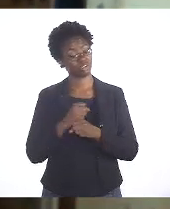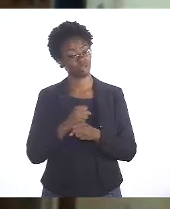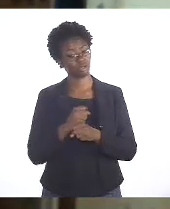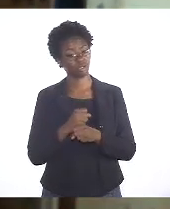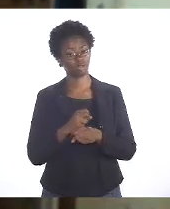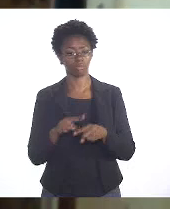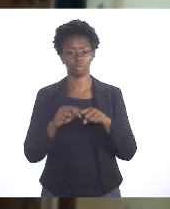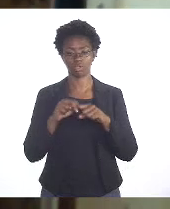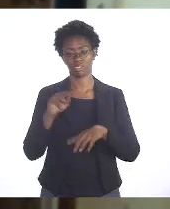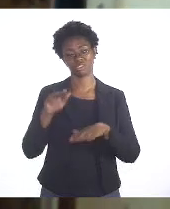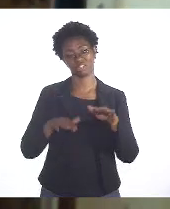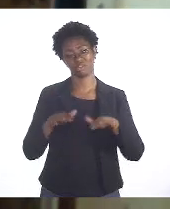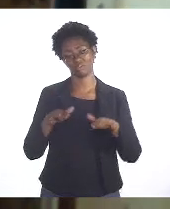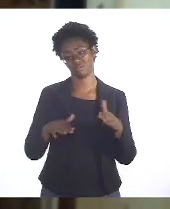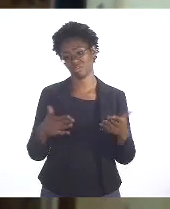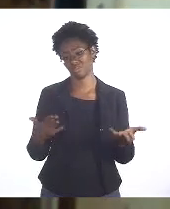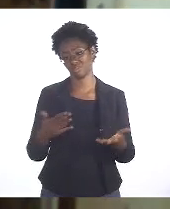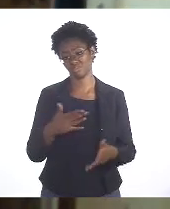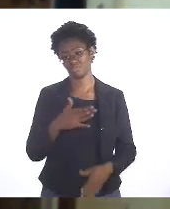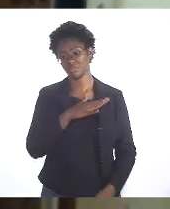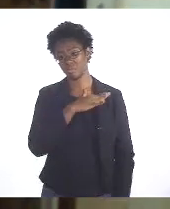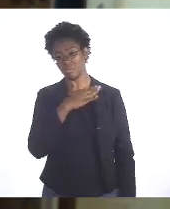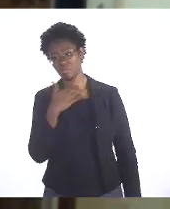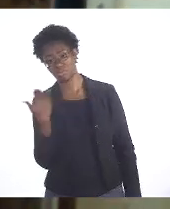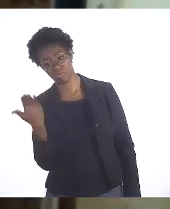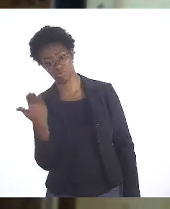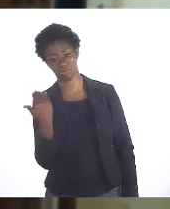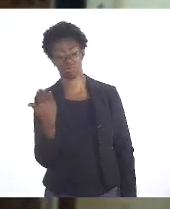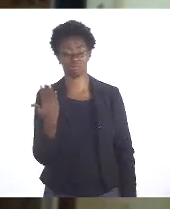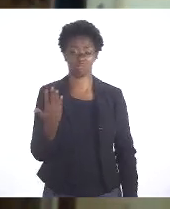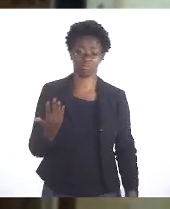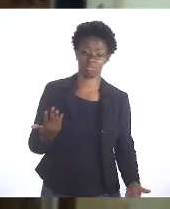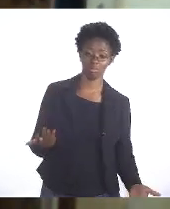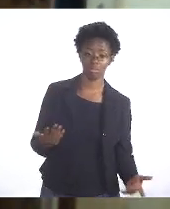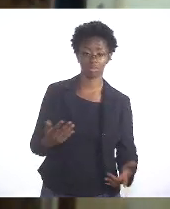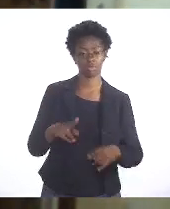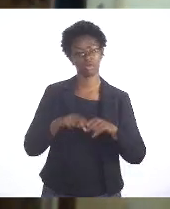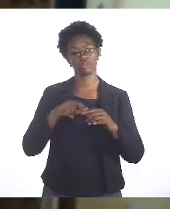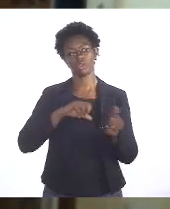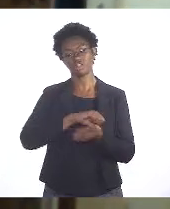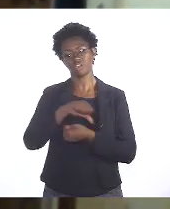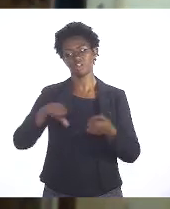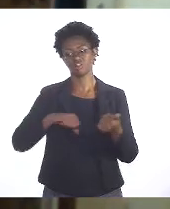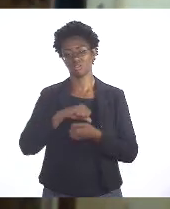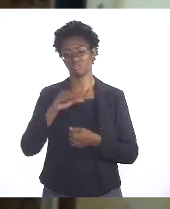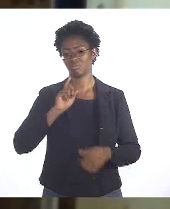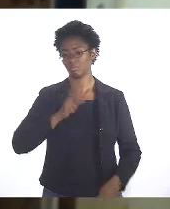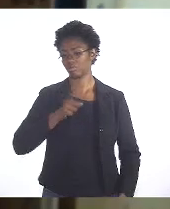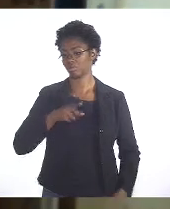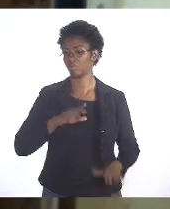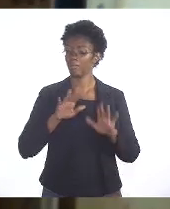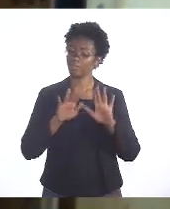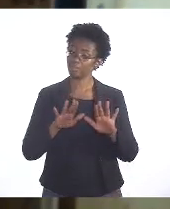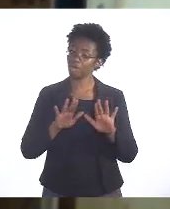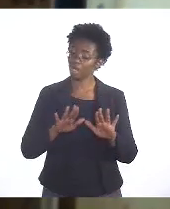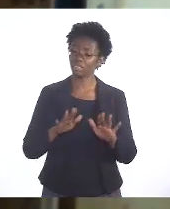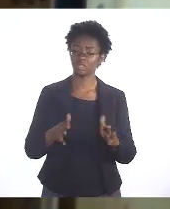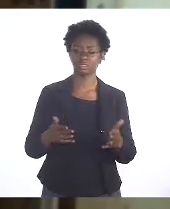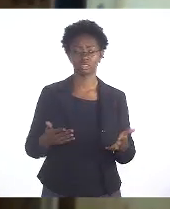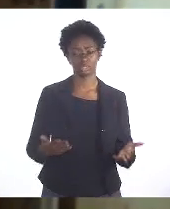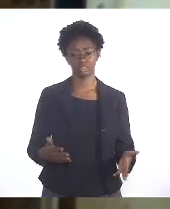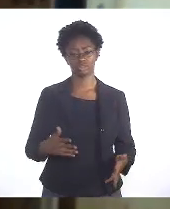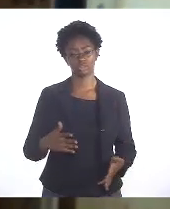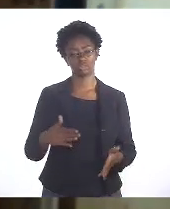poderia virar o ano para fazer eleição em outro ano, porque aí teria que renovar mandatos, mas que fosse